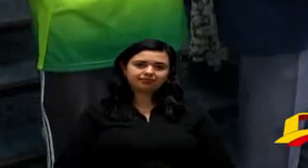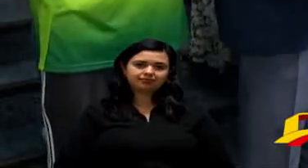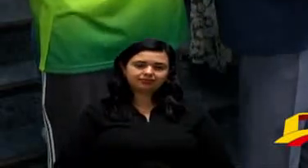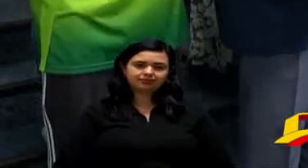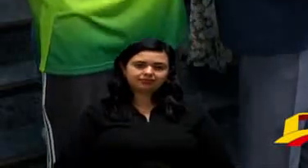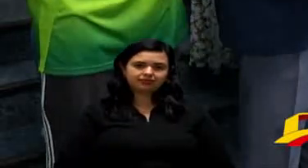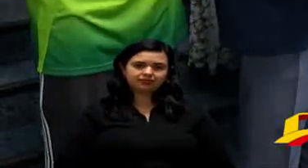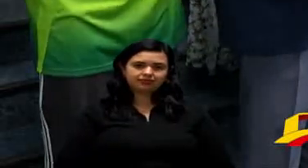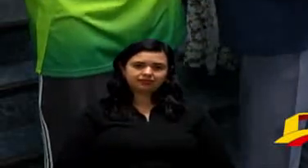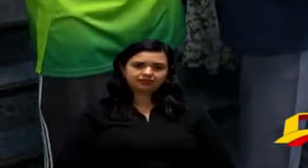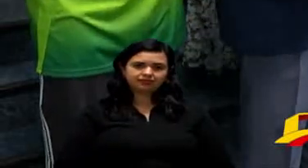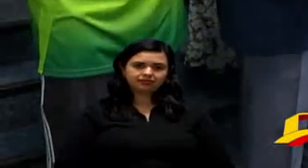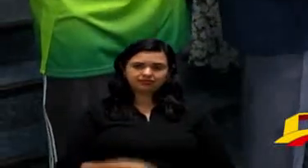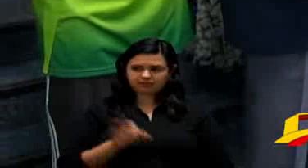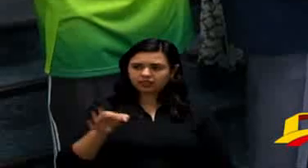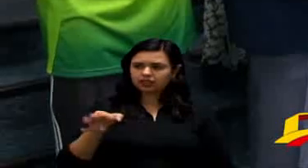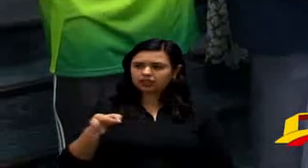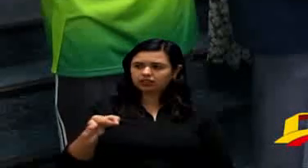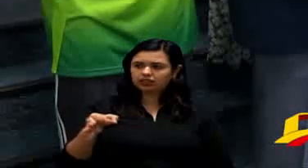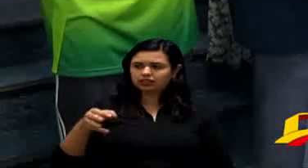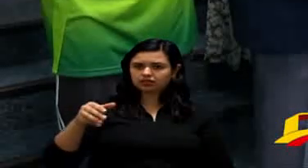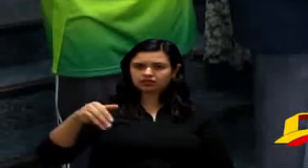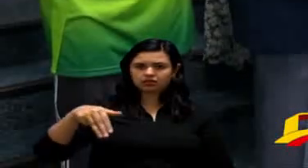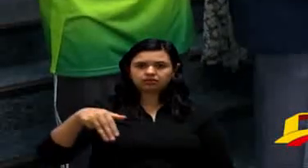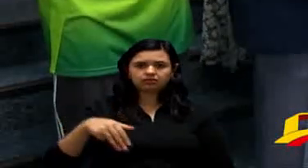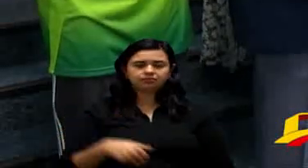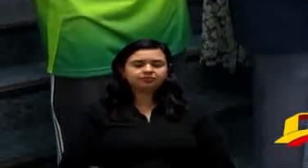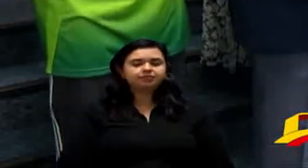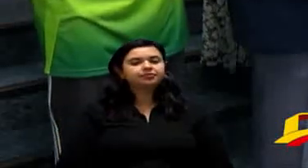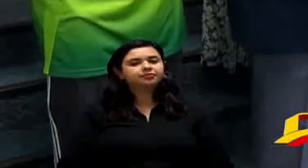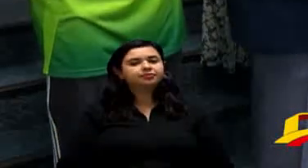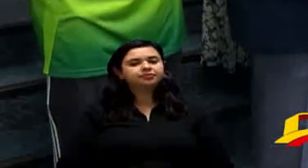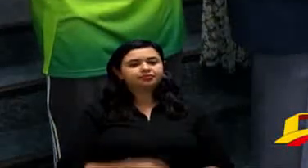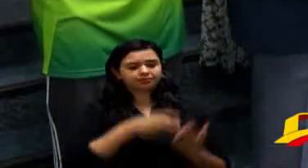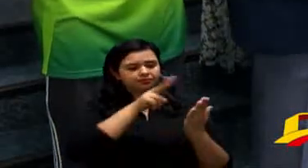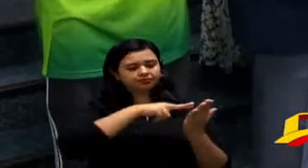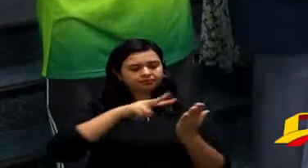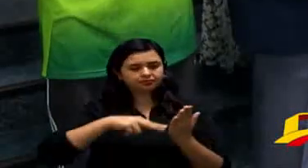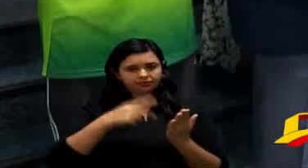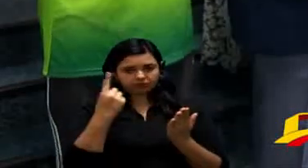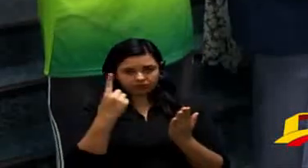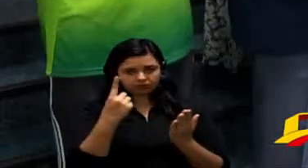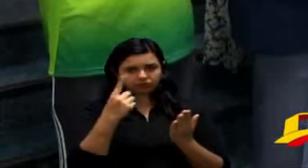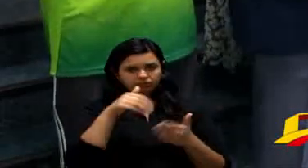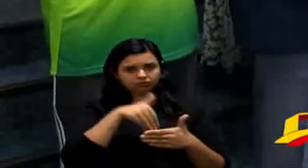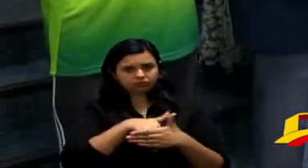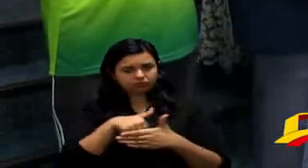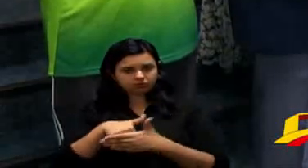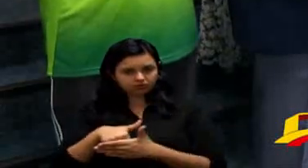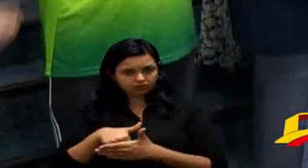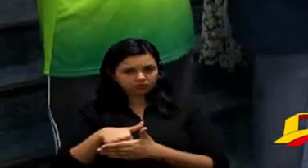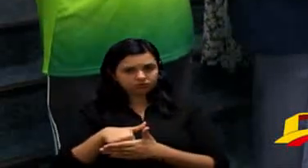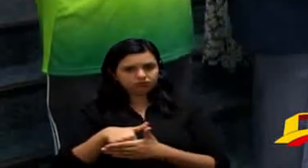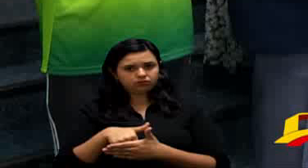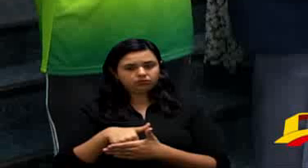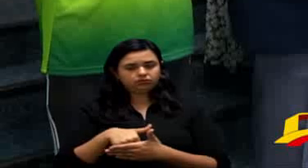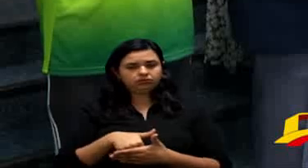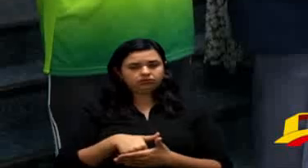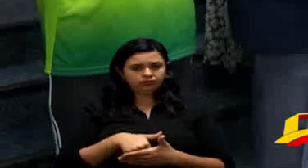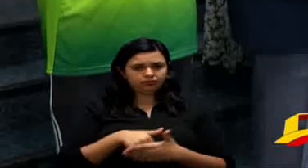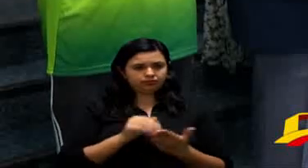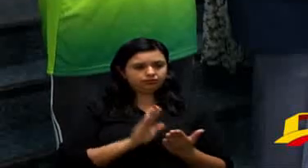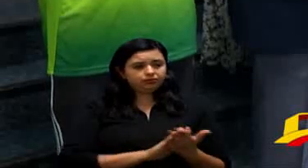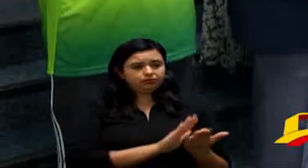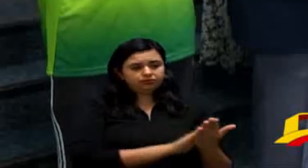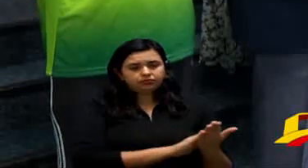é Marcelo isso mesmo vamos lá então Faria leitura de um voto de congratulações de um voto